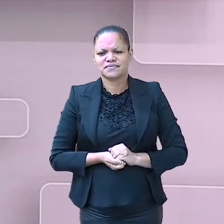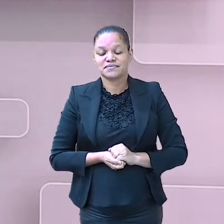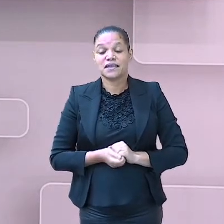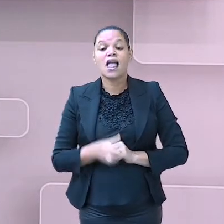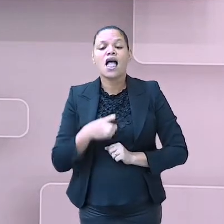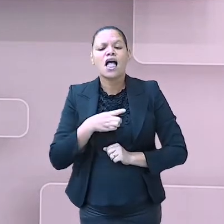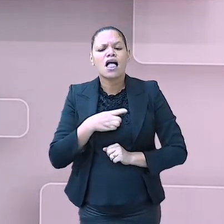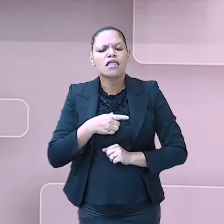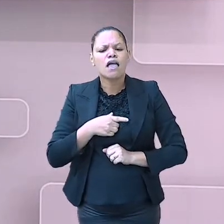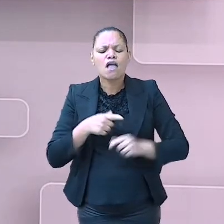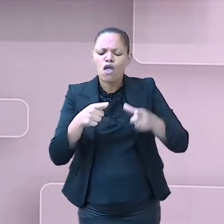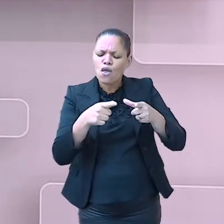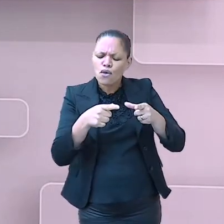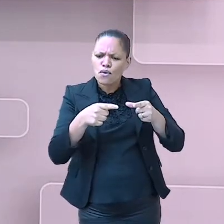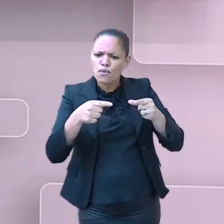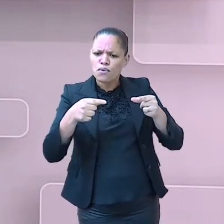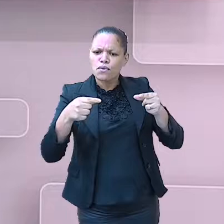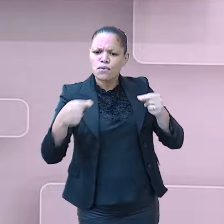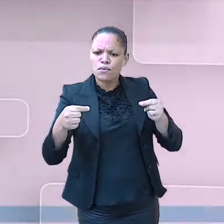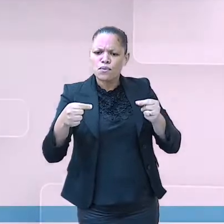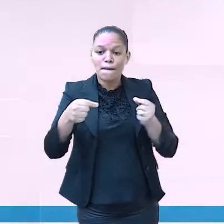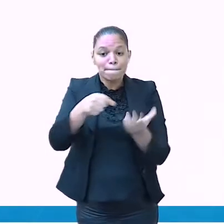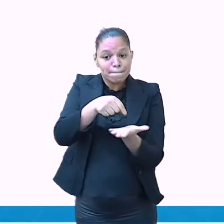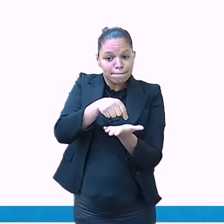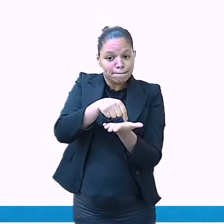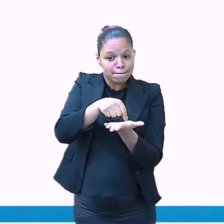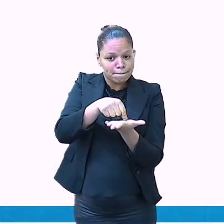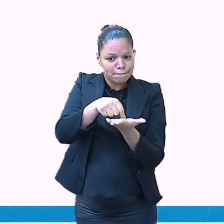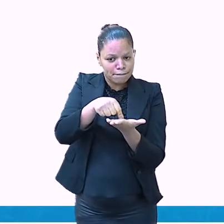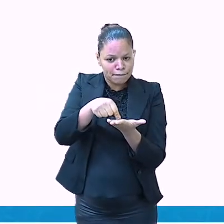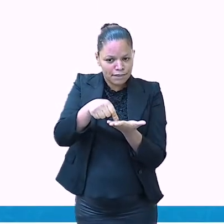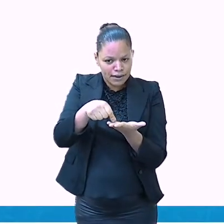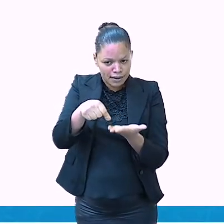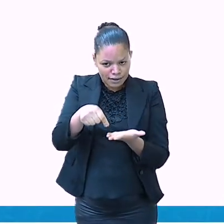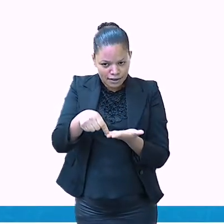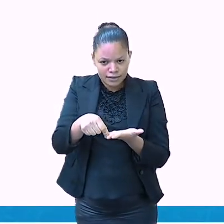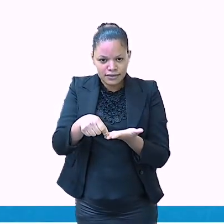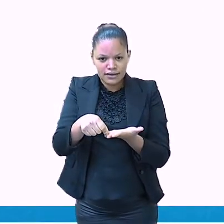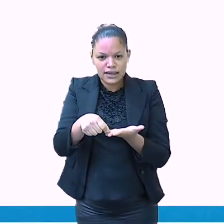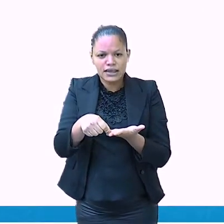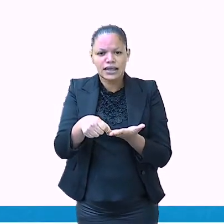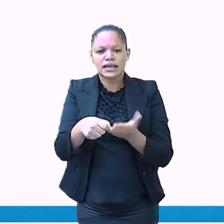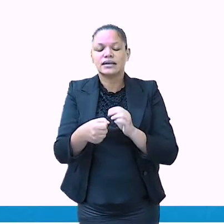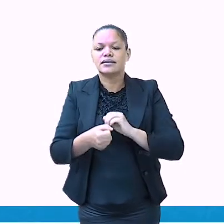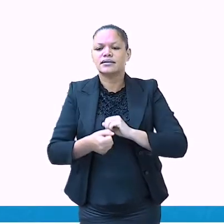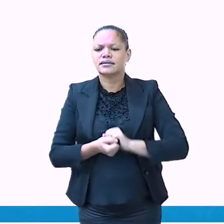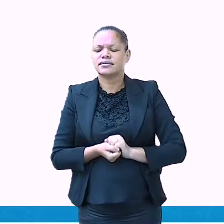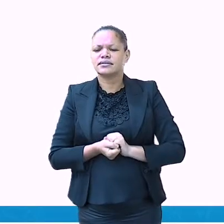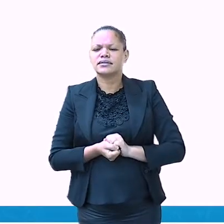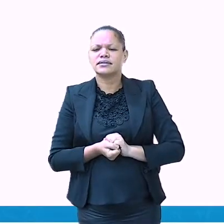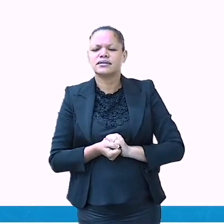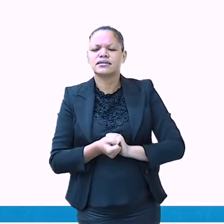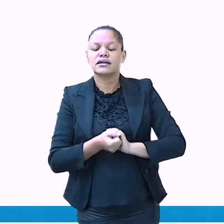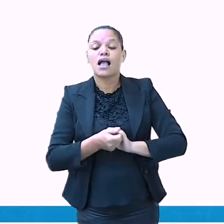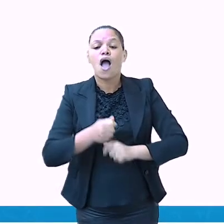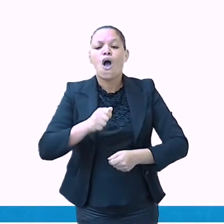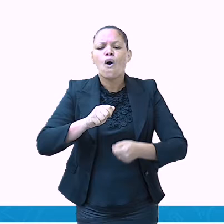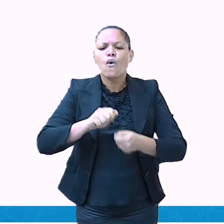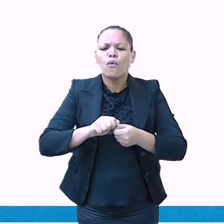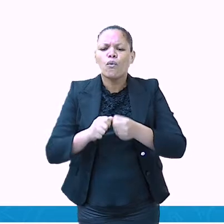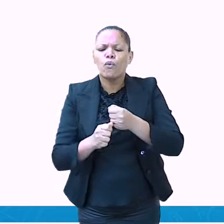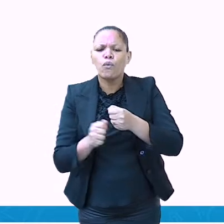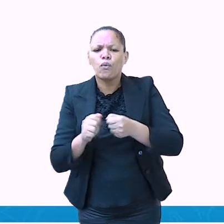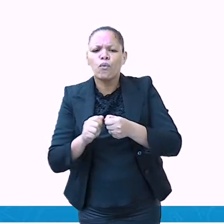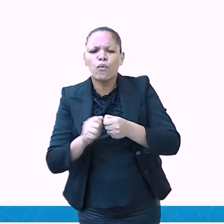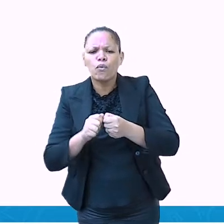E as penas? As penas, elas têm três estruturas. Essa estrutura central, que é